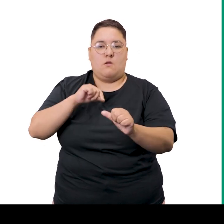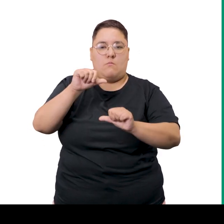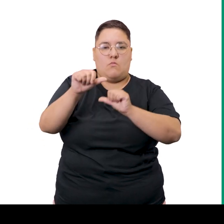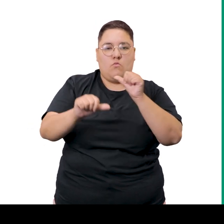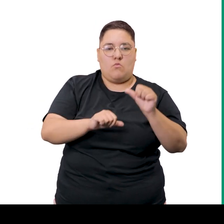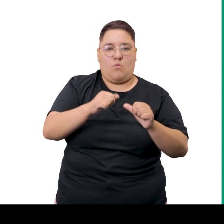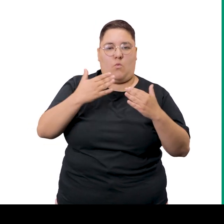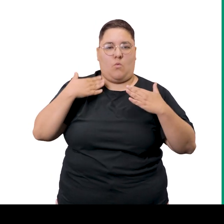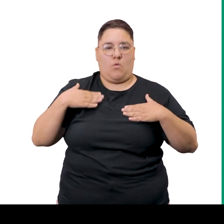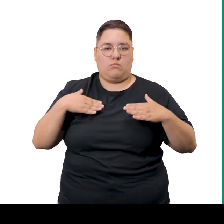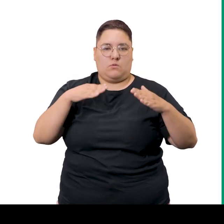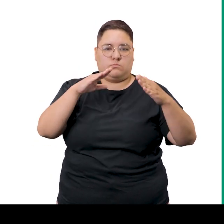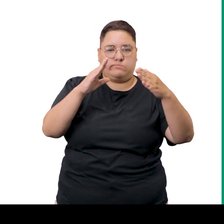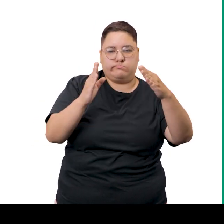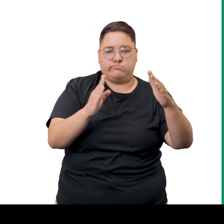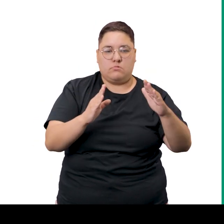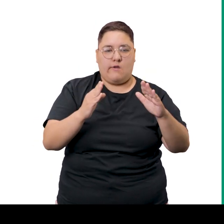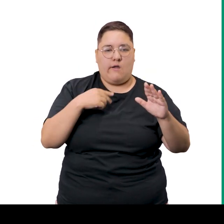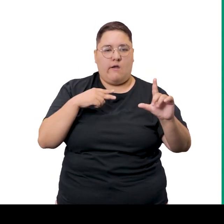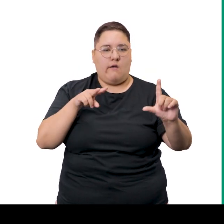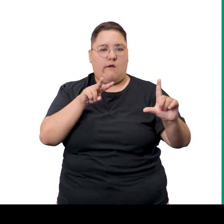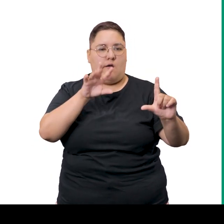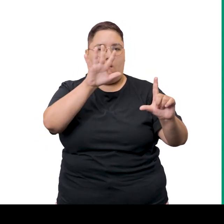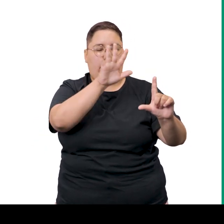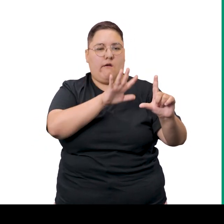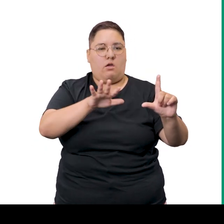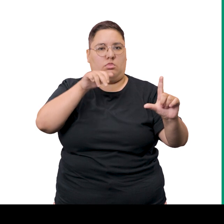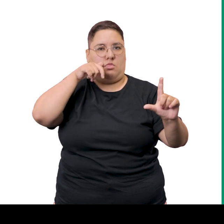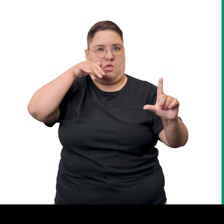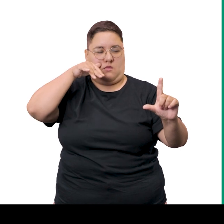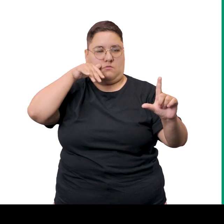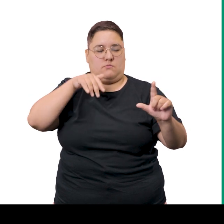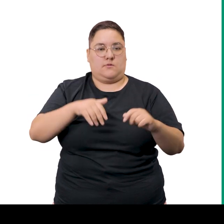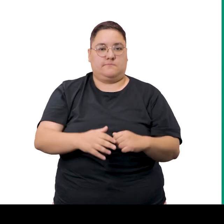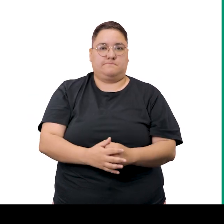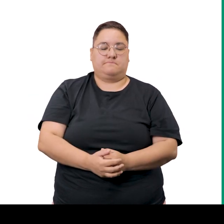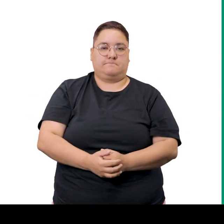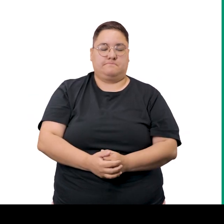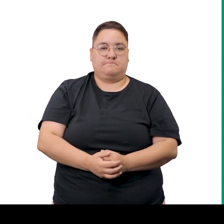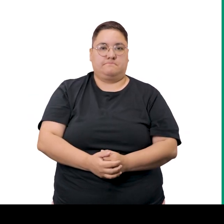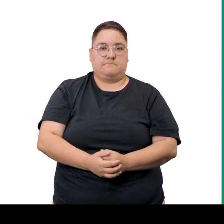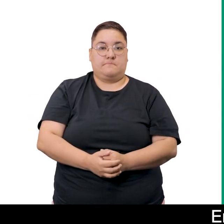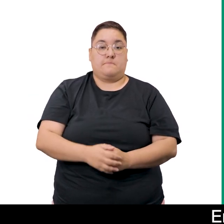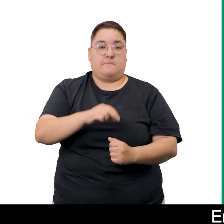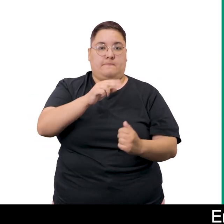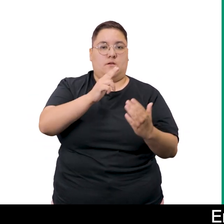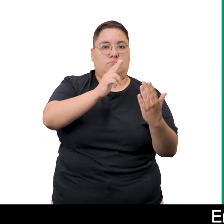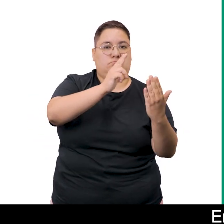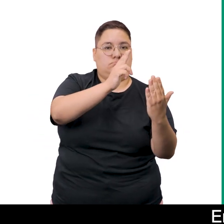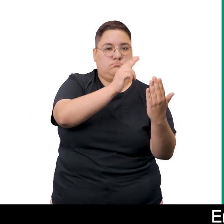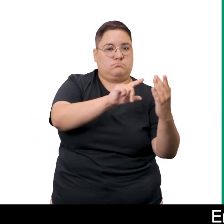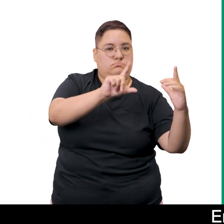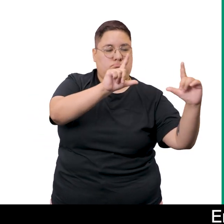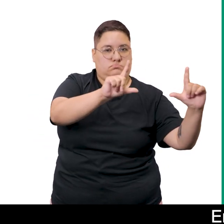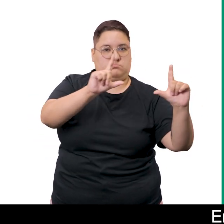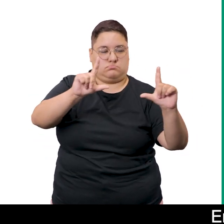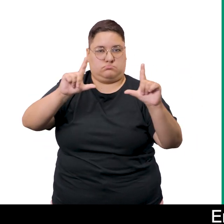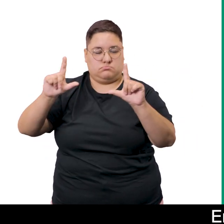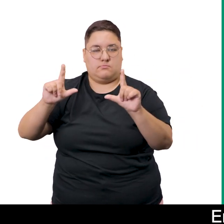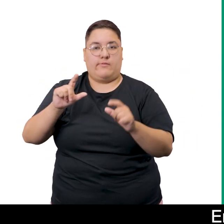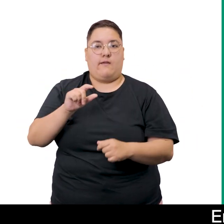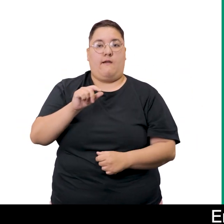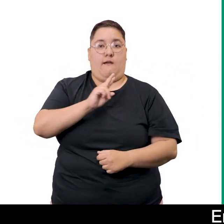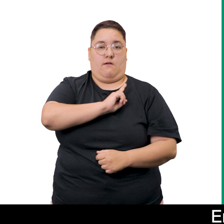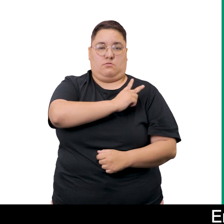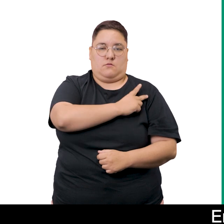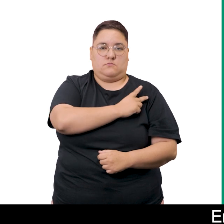e os volumes do corpo para alcançar o efeito dramático desejado. Em seus retratos, Catherine